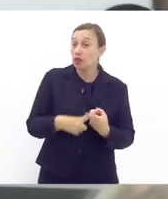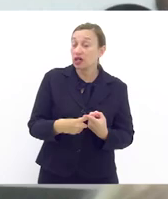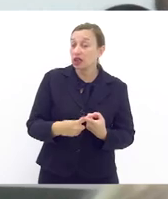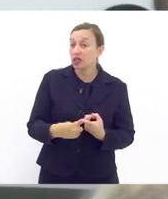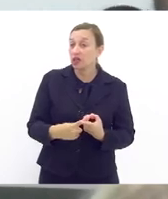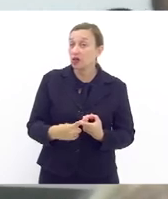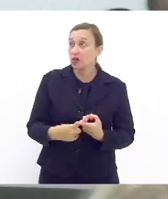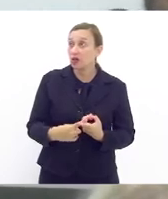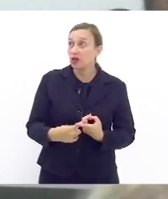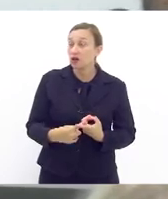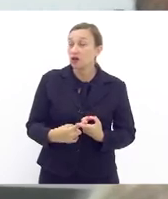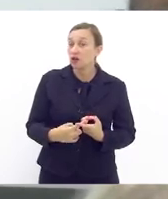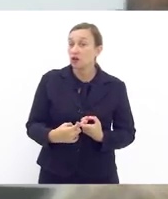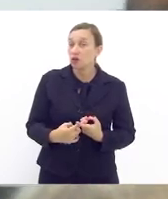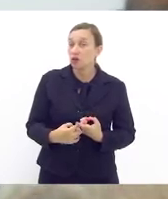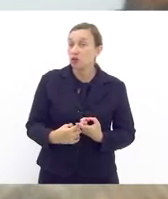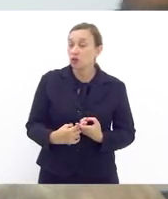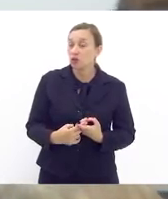essa